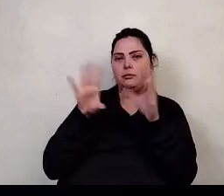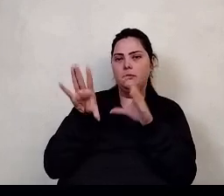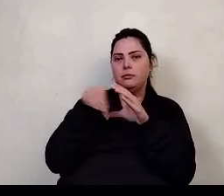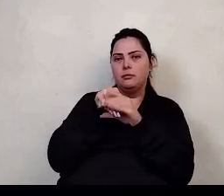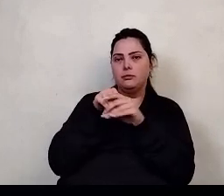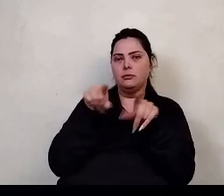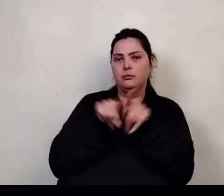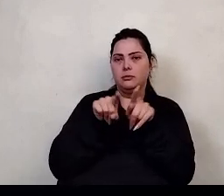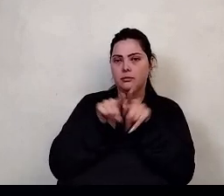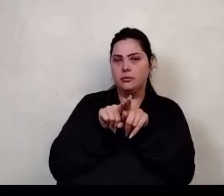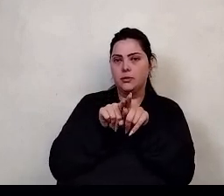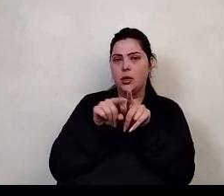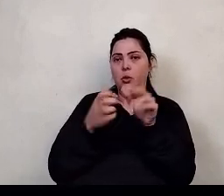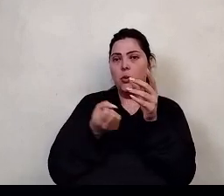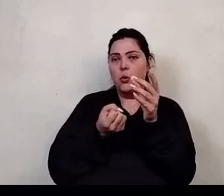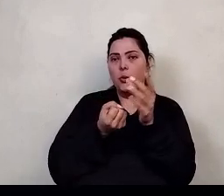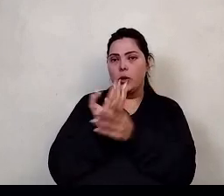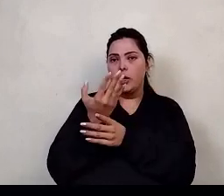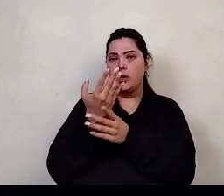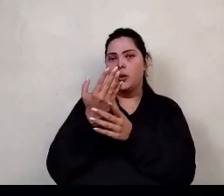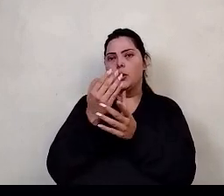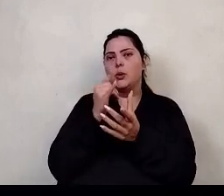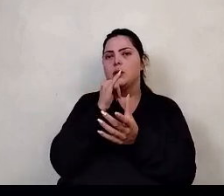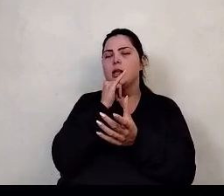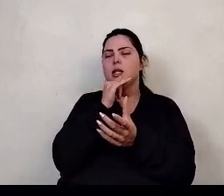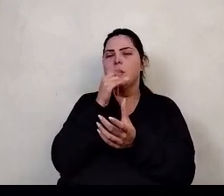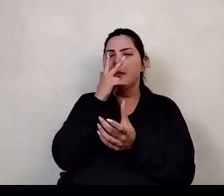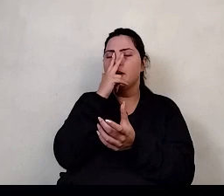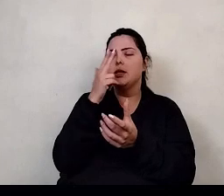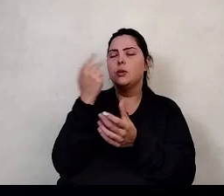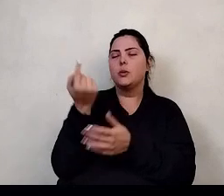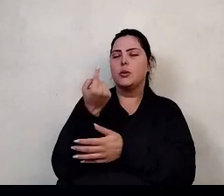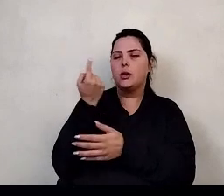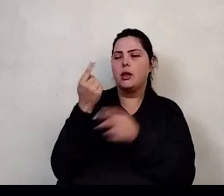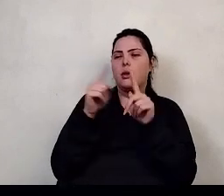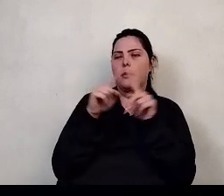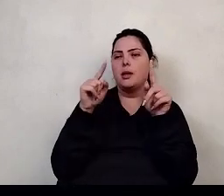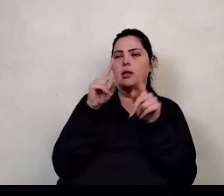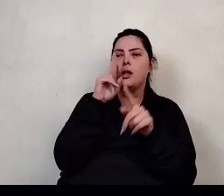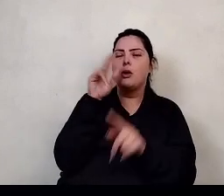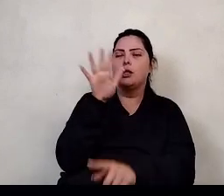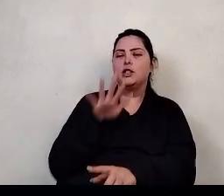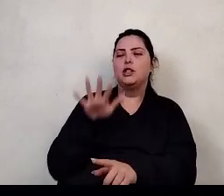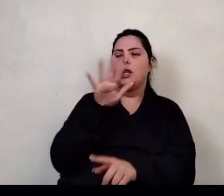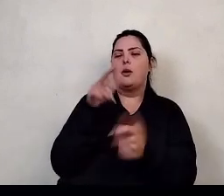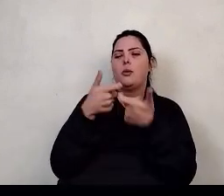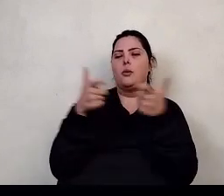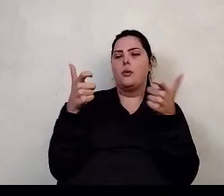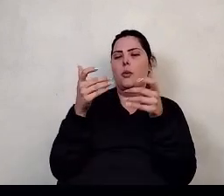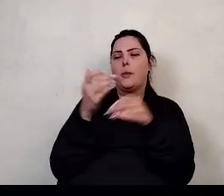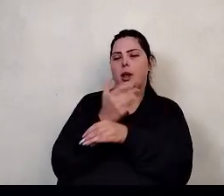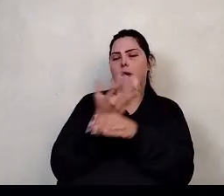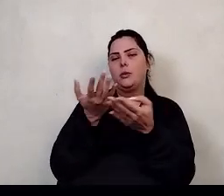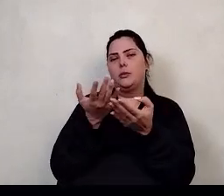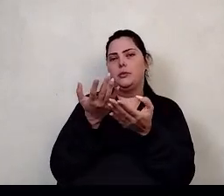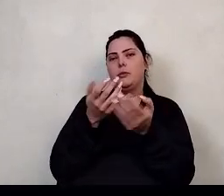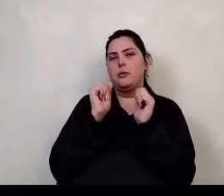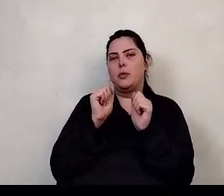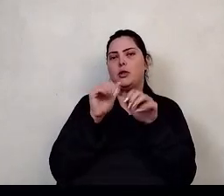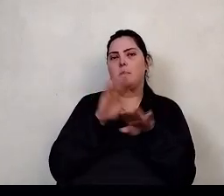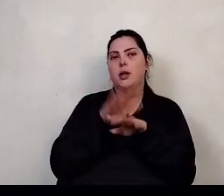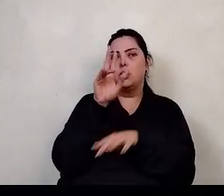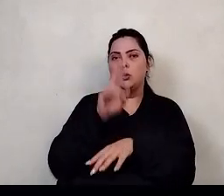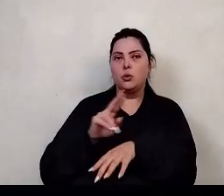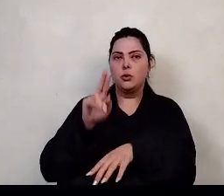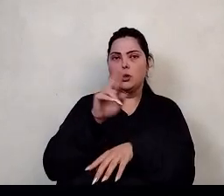de componente, ele é muito semelhante ao teste de unitário, mas ele olha um pouquinho mais para o todo. Então, ele pode ser um pouco mais útil nessa questão